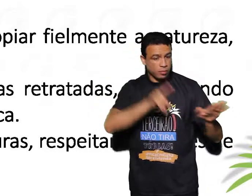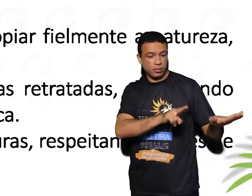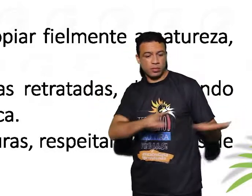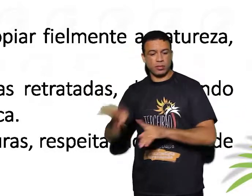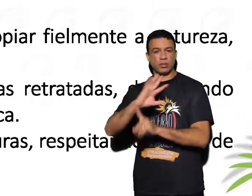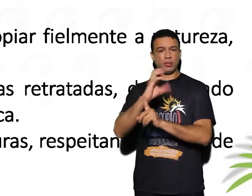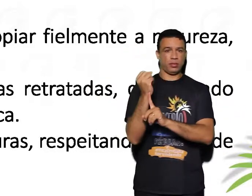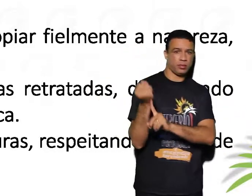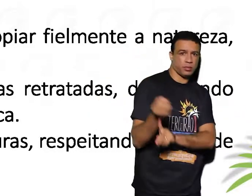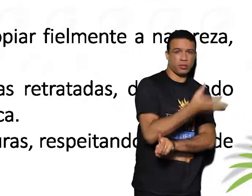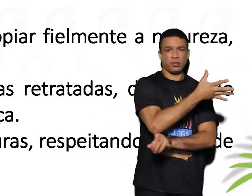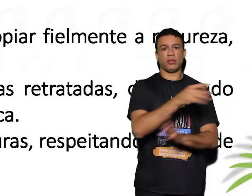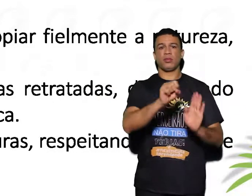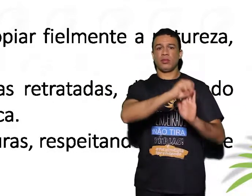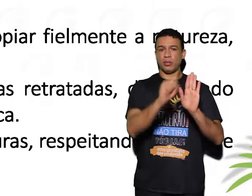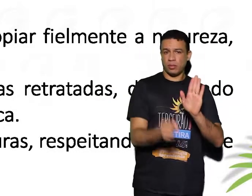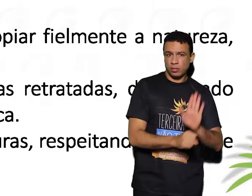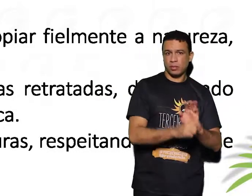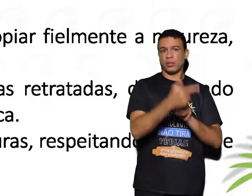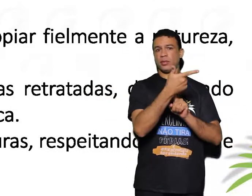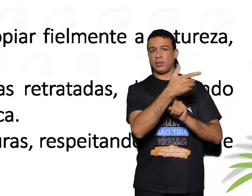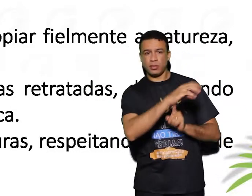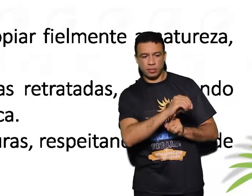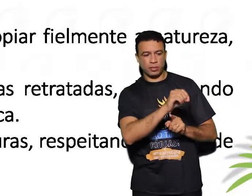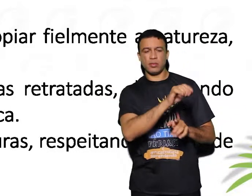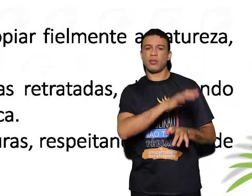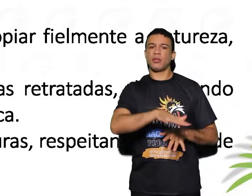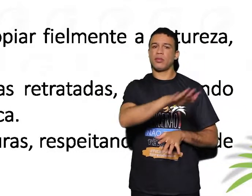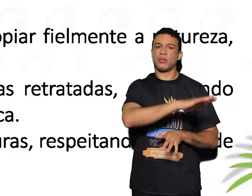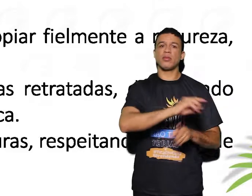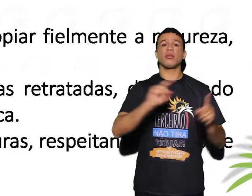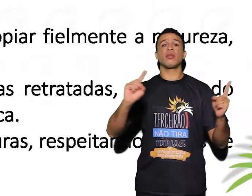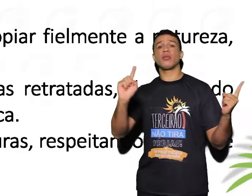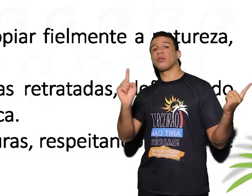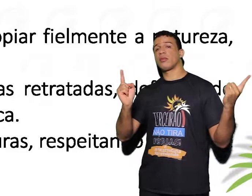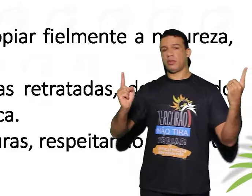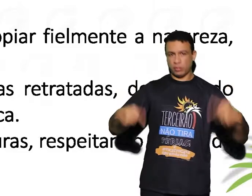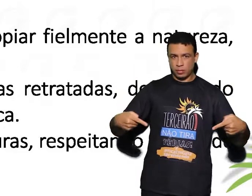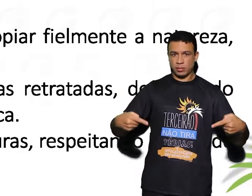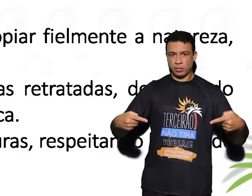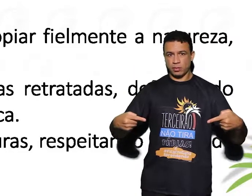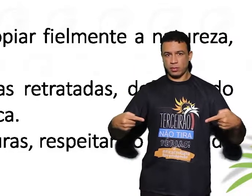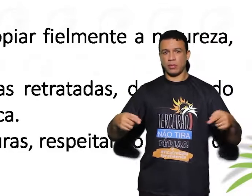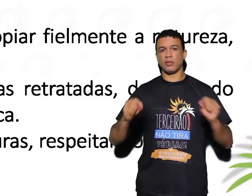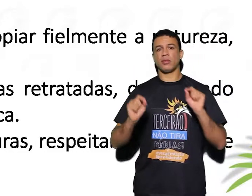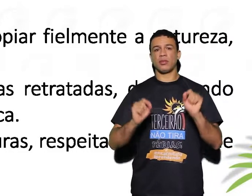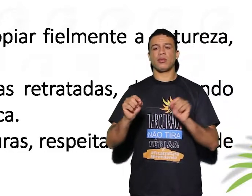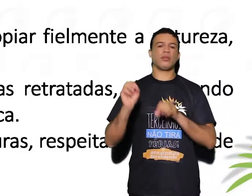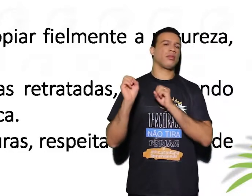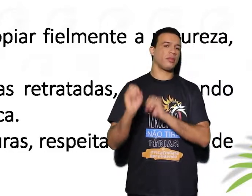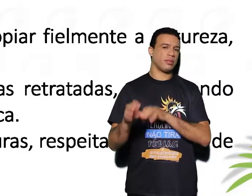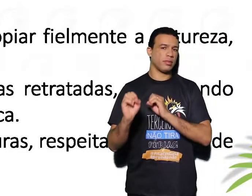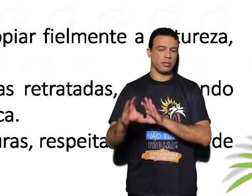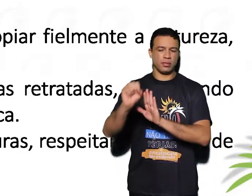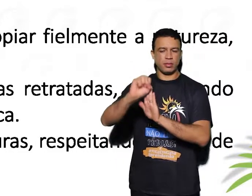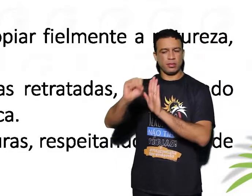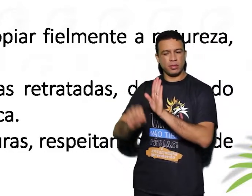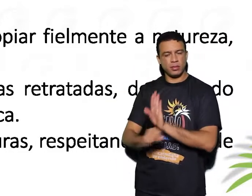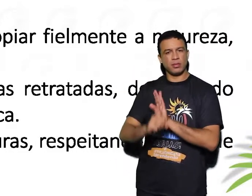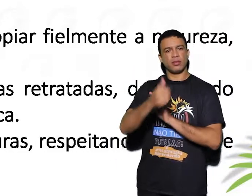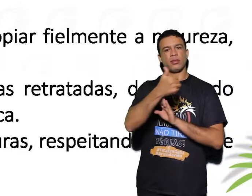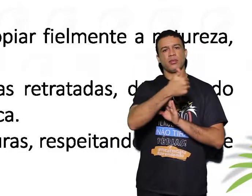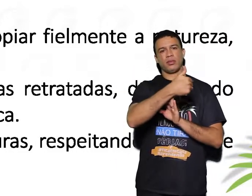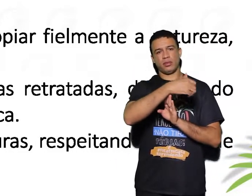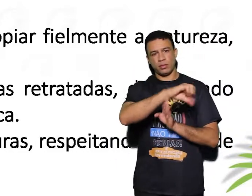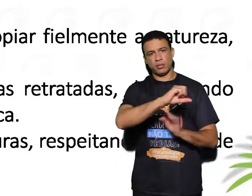que aconteceu no século XX era justamente a oposição do que o academicismo lecionava desde o século XIX, do final do século